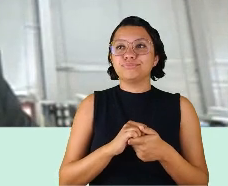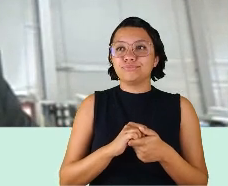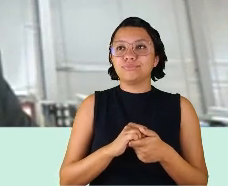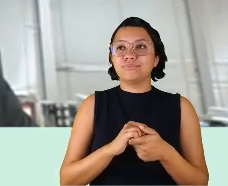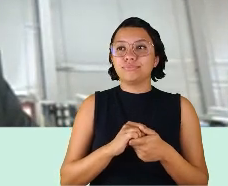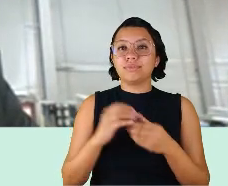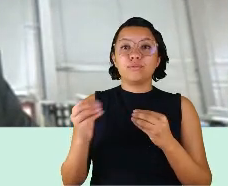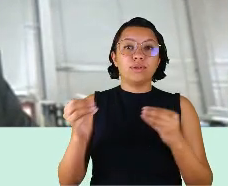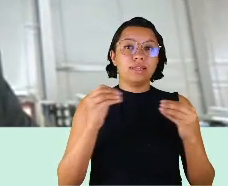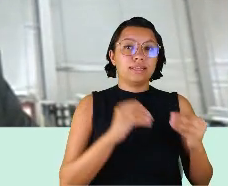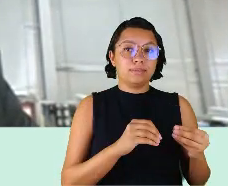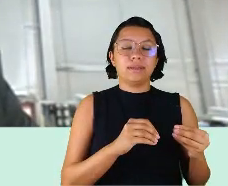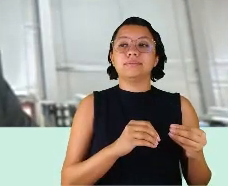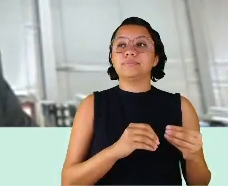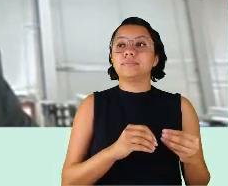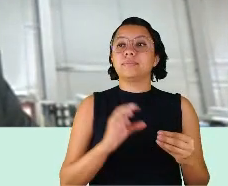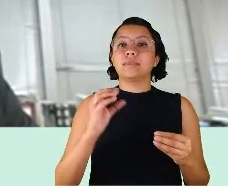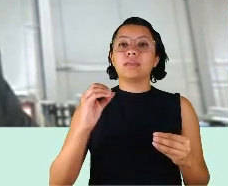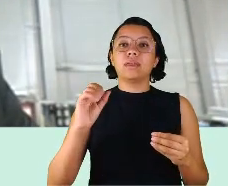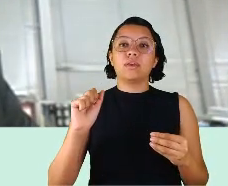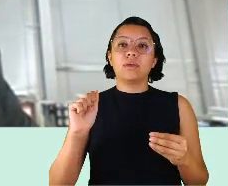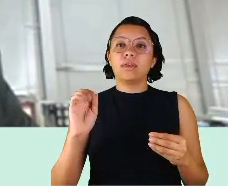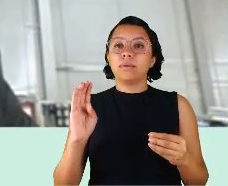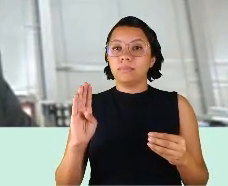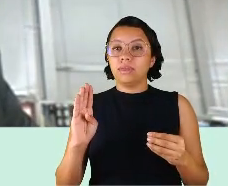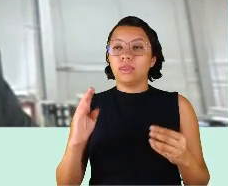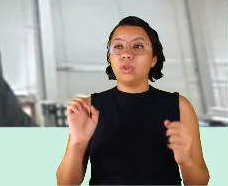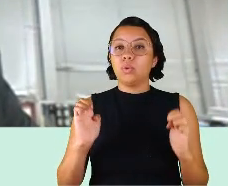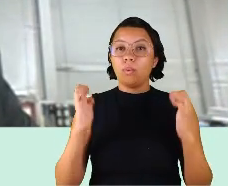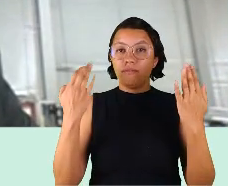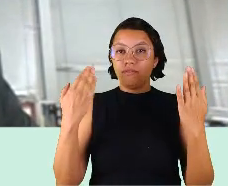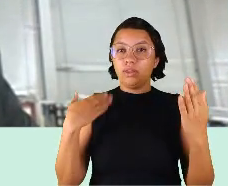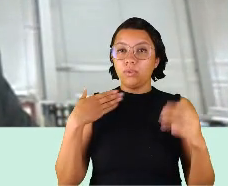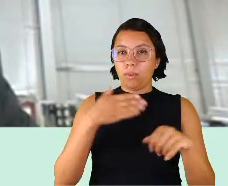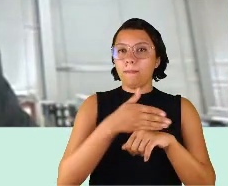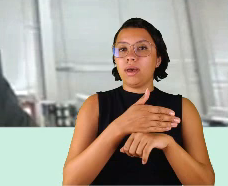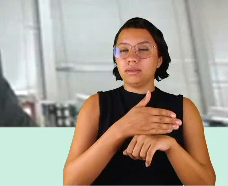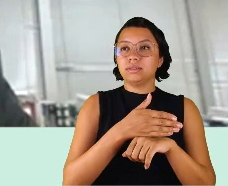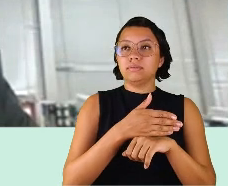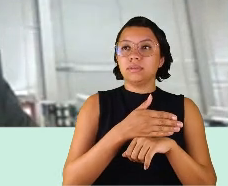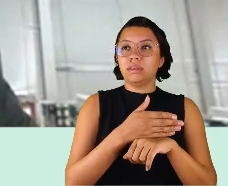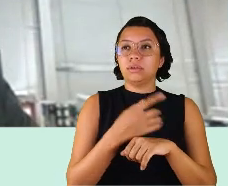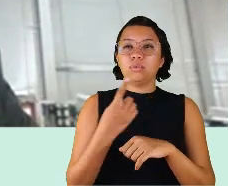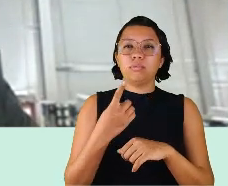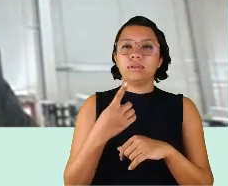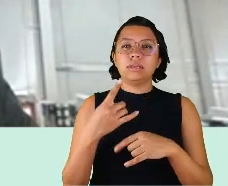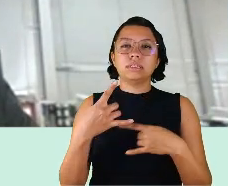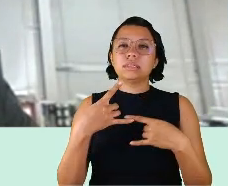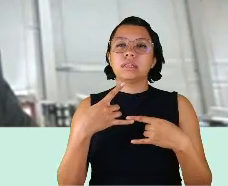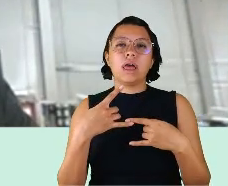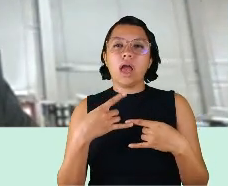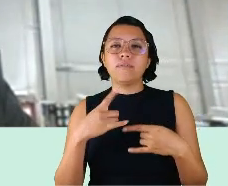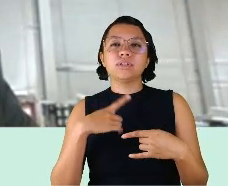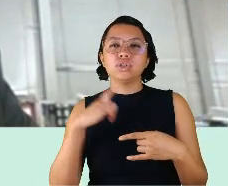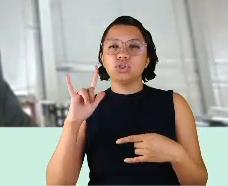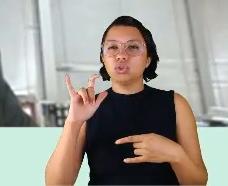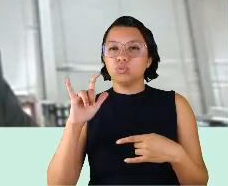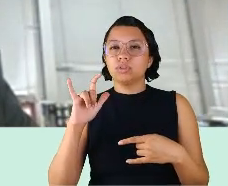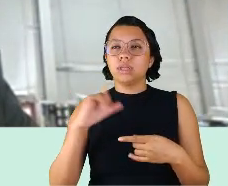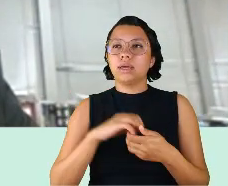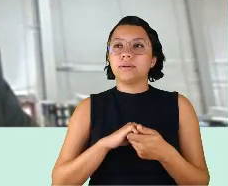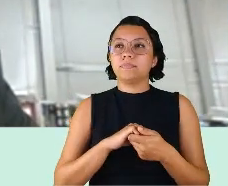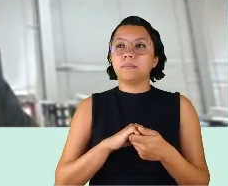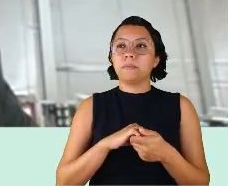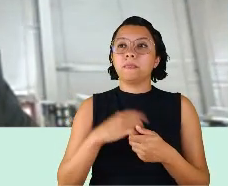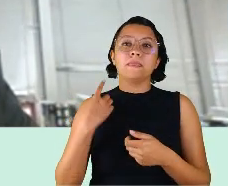para cá. E a OAB, num evento que eu participei, numa dessas lives aí do Instagram,